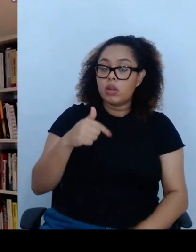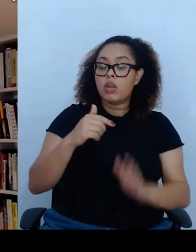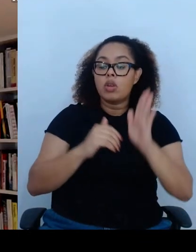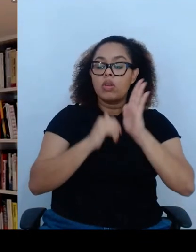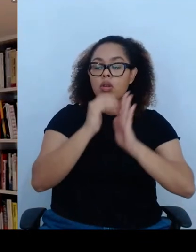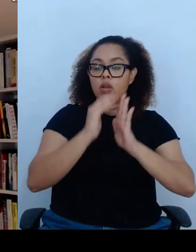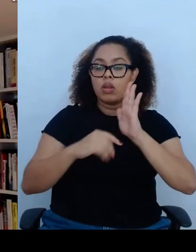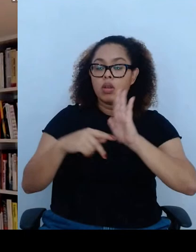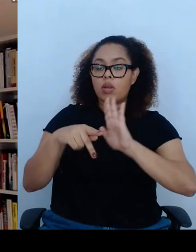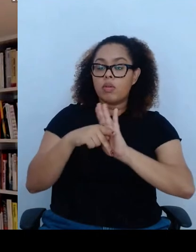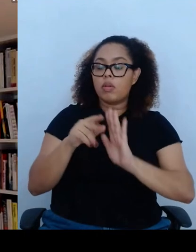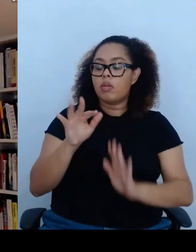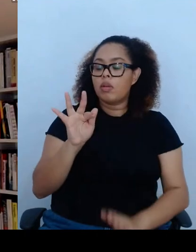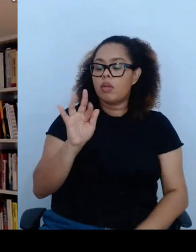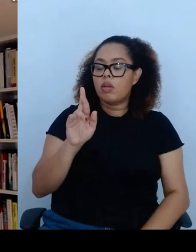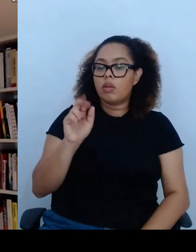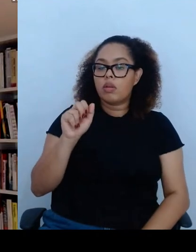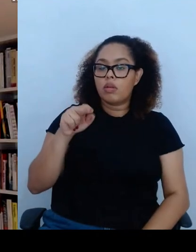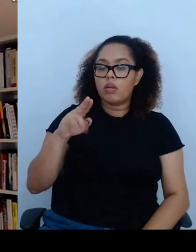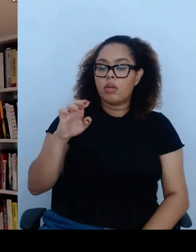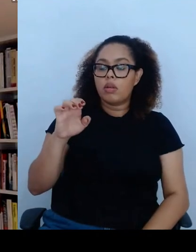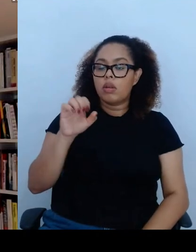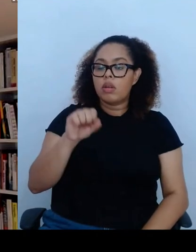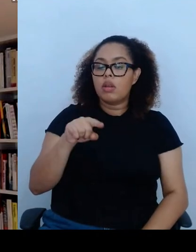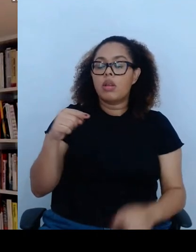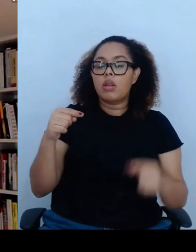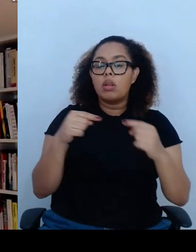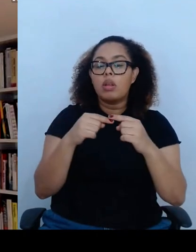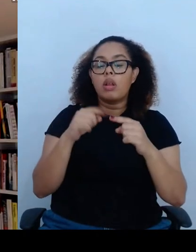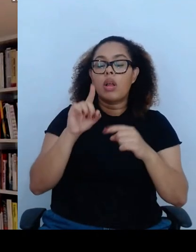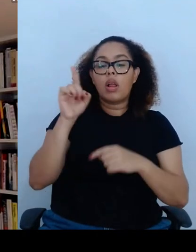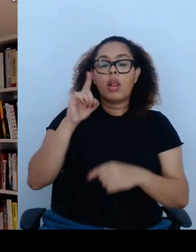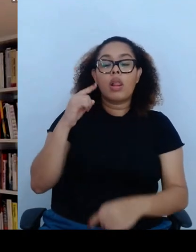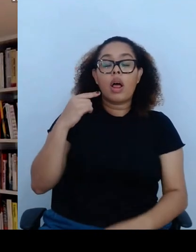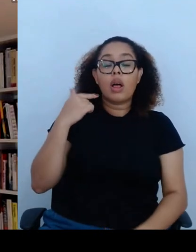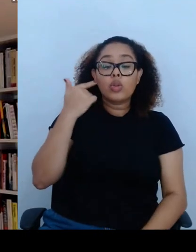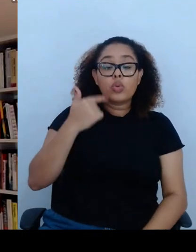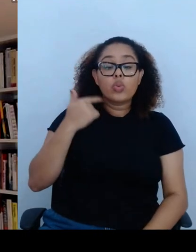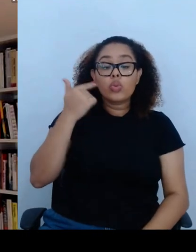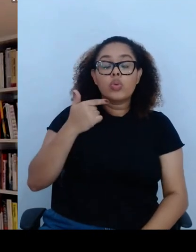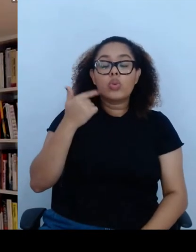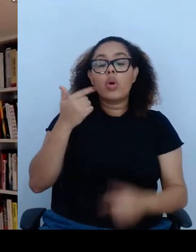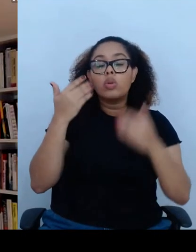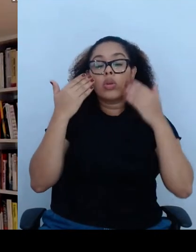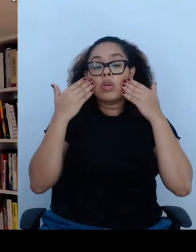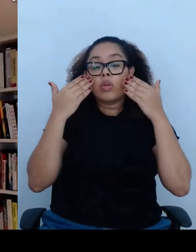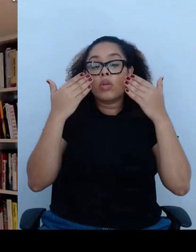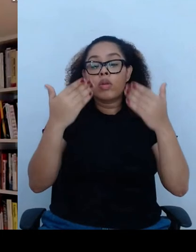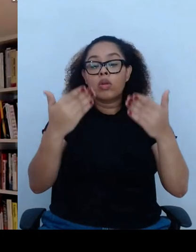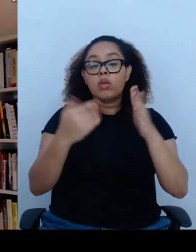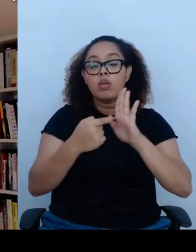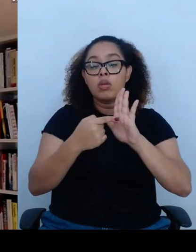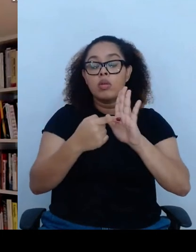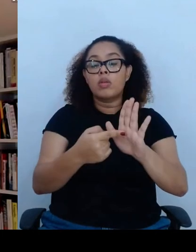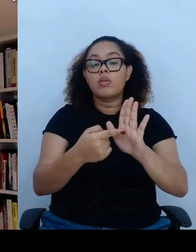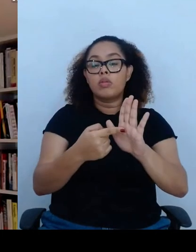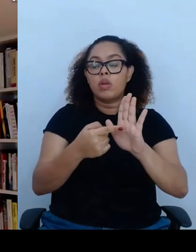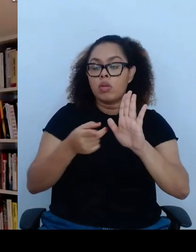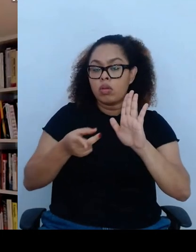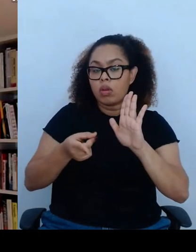da Tate Modern de Londres que teve exposta nos cavaletes um empréstimo de longa duração